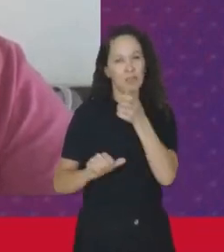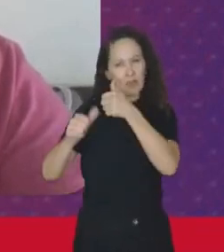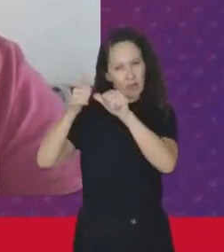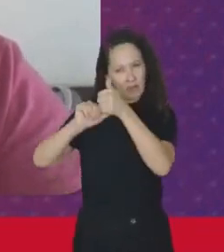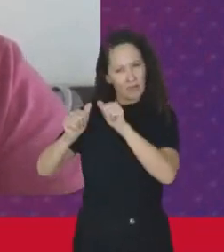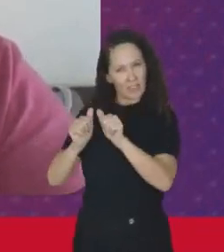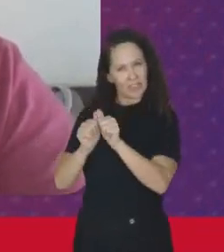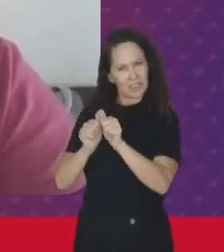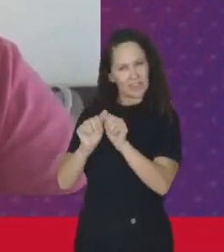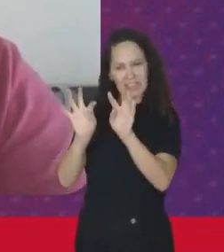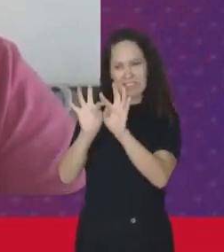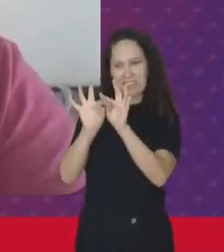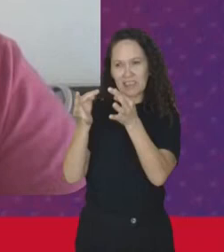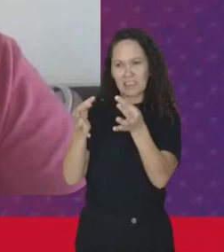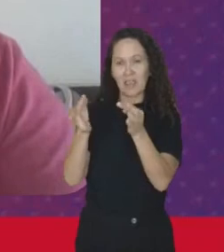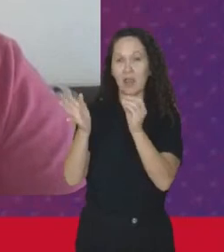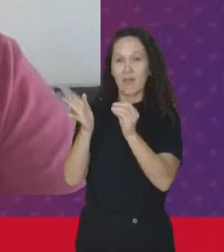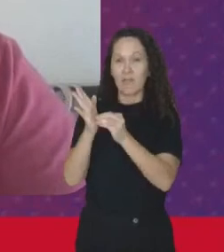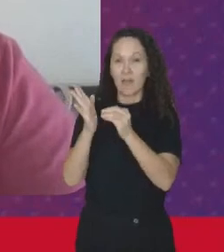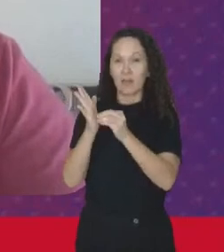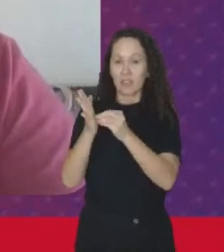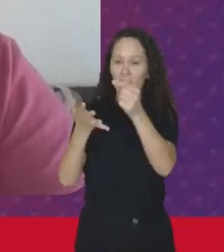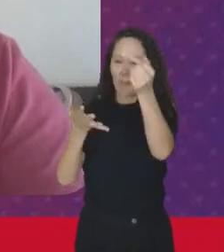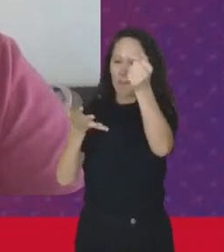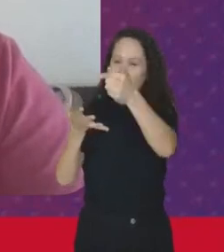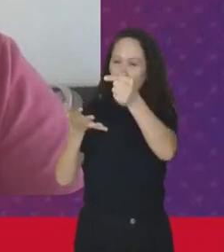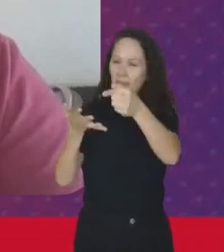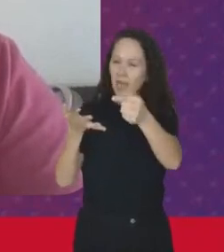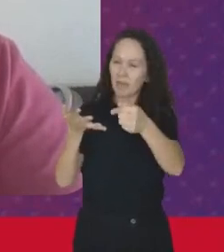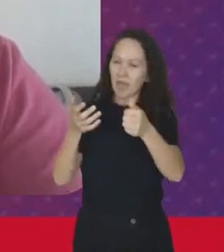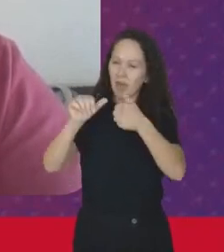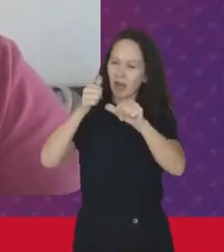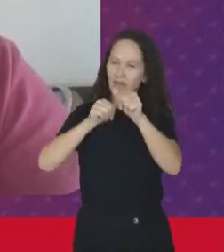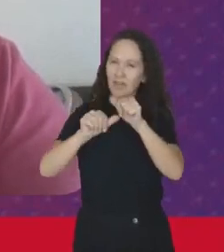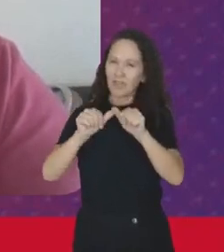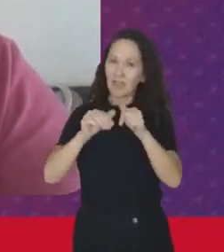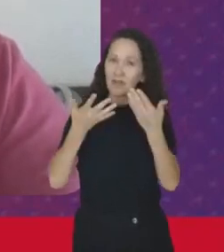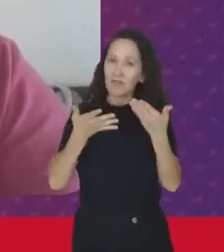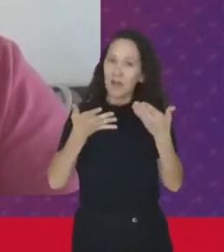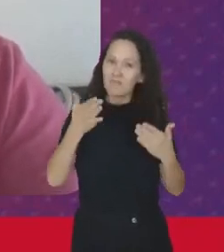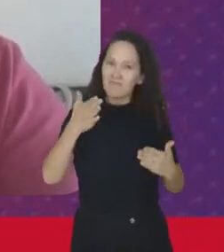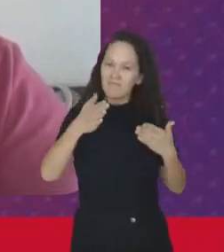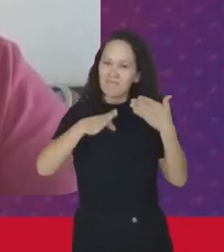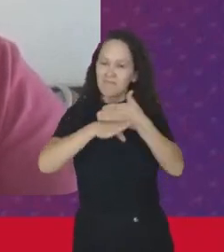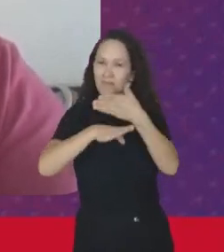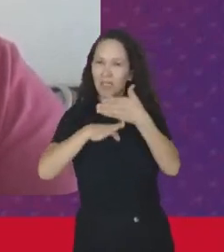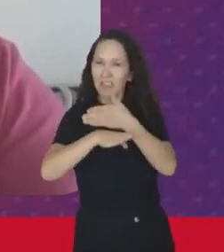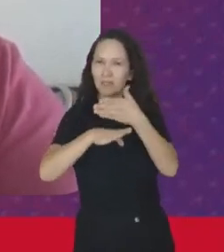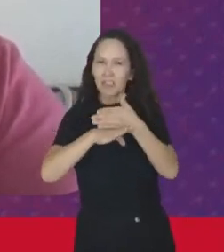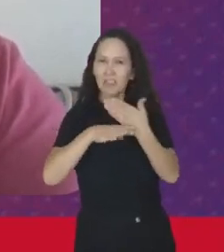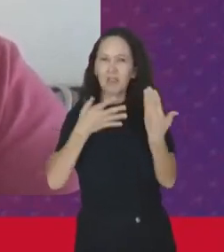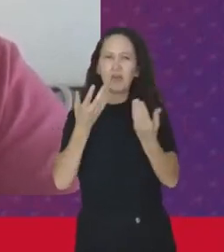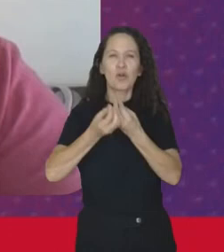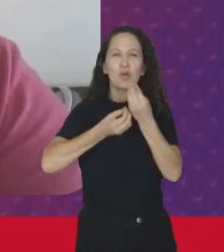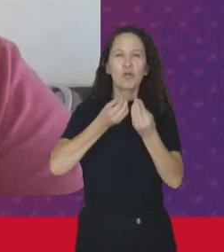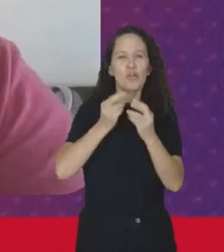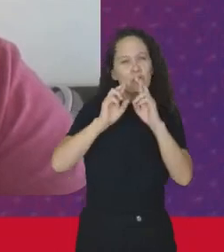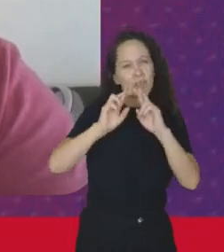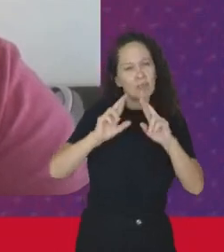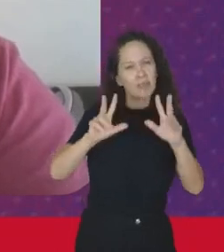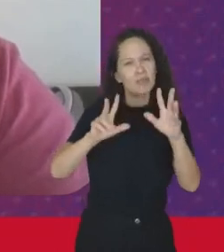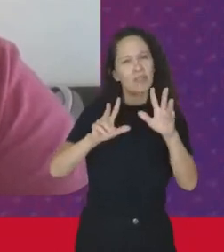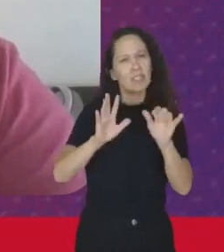análise sem que você considere digamos, a interferência, a intersecção das